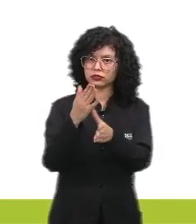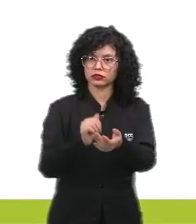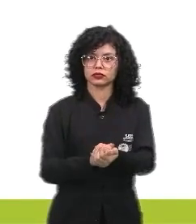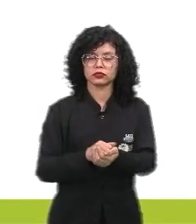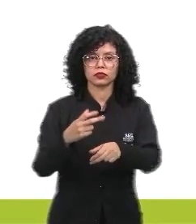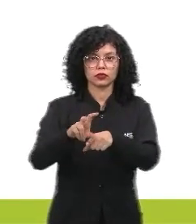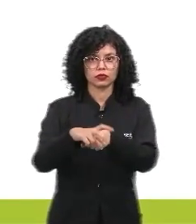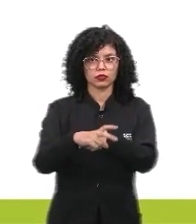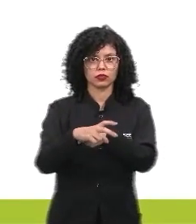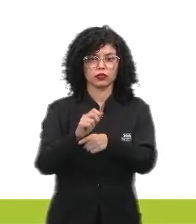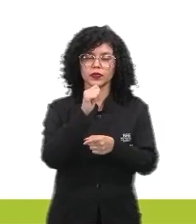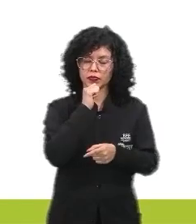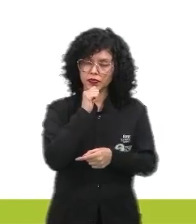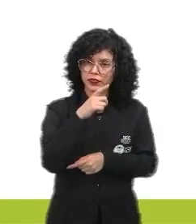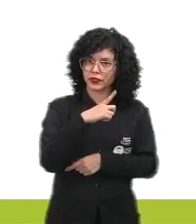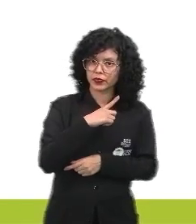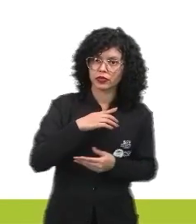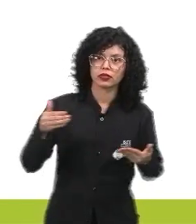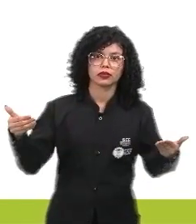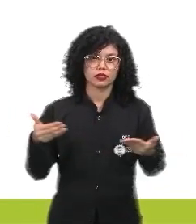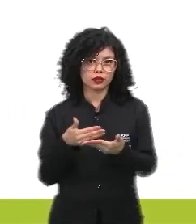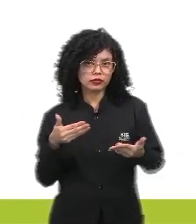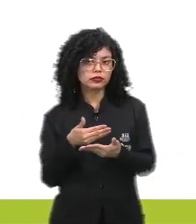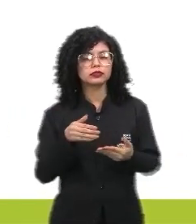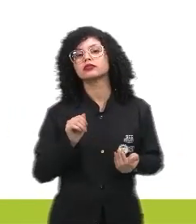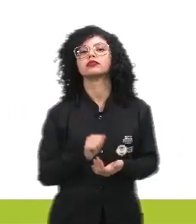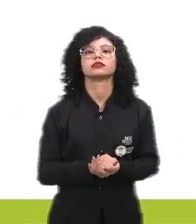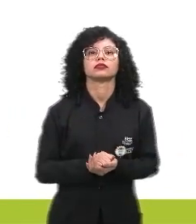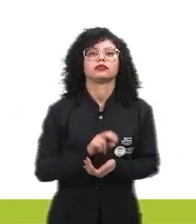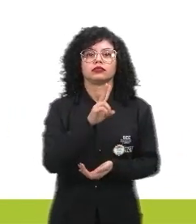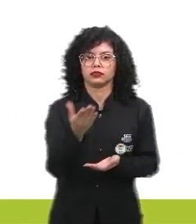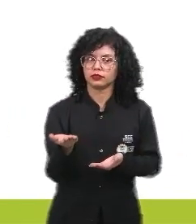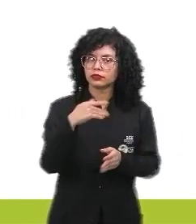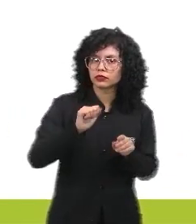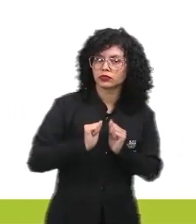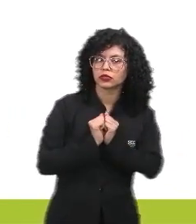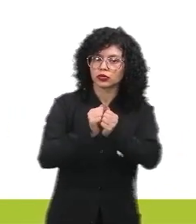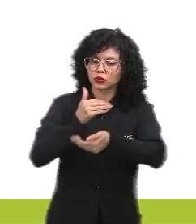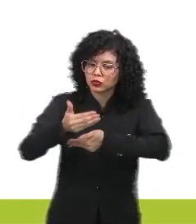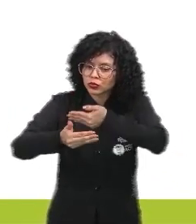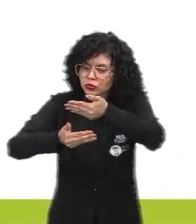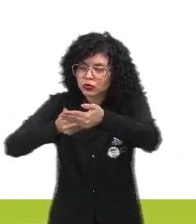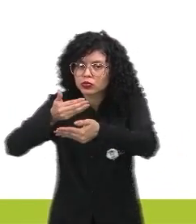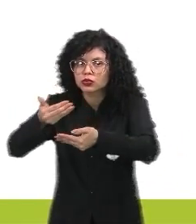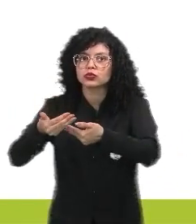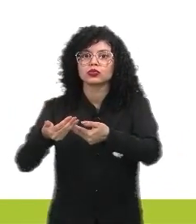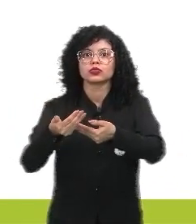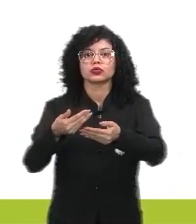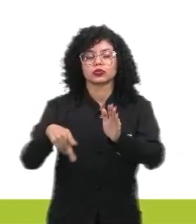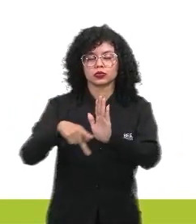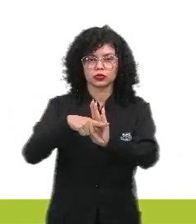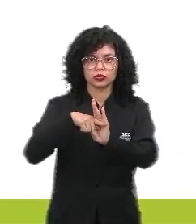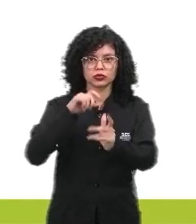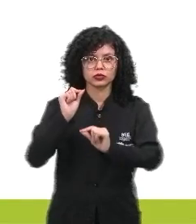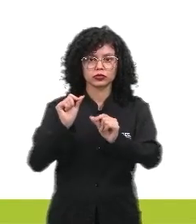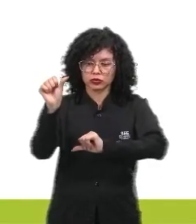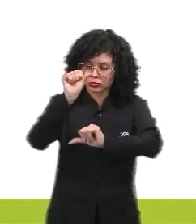uma maquinofatura que nós temos agora, que vem de um processo manufatureiro,